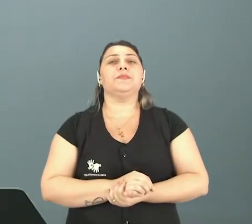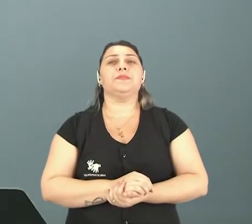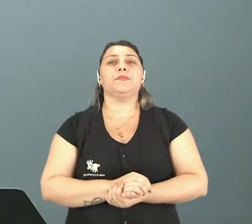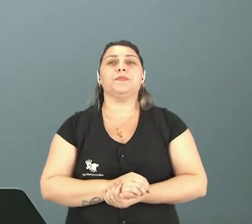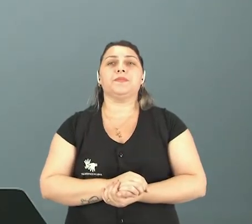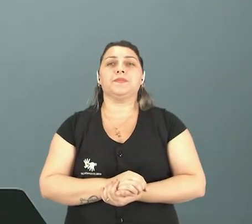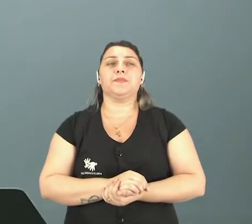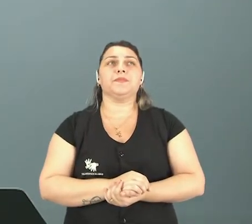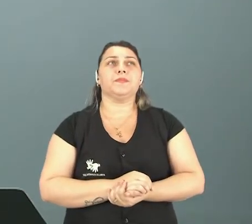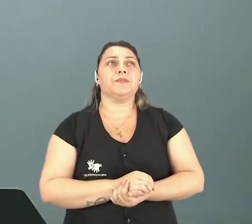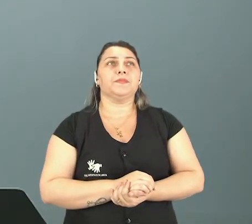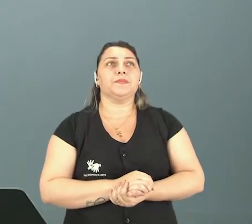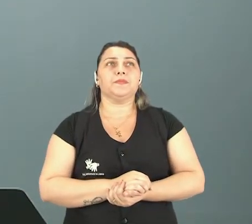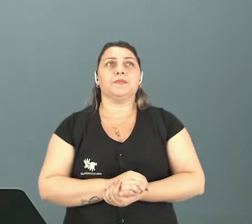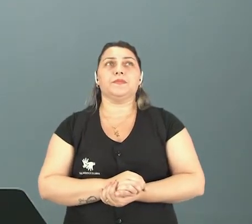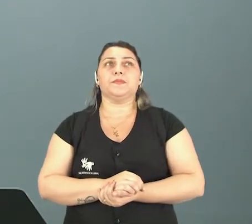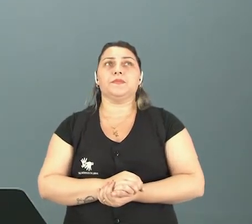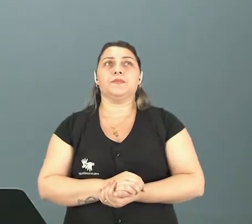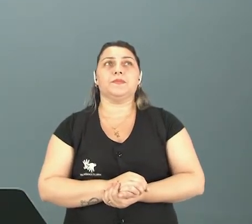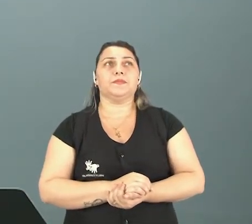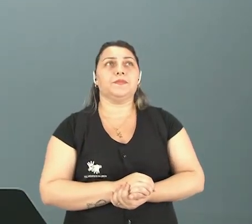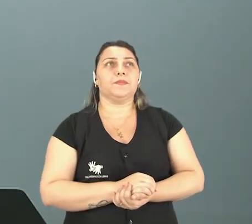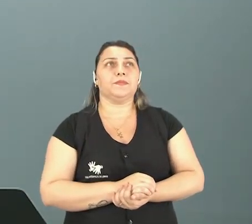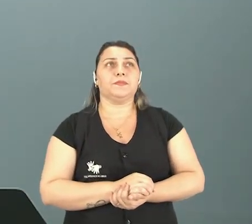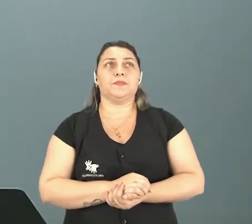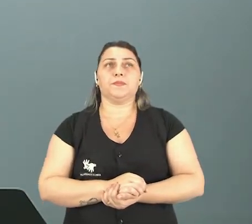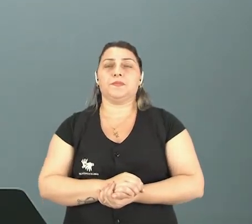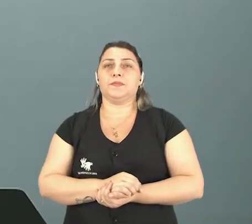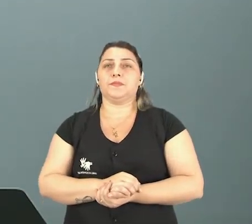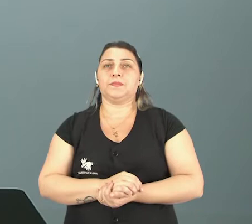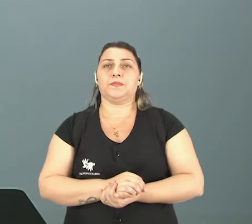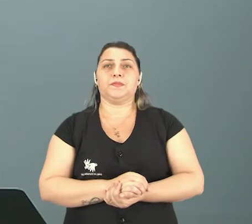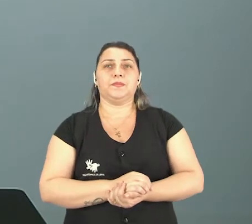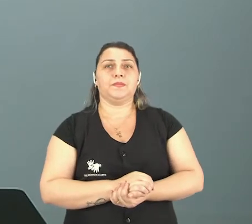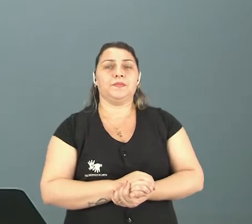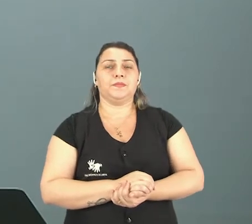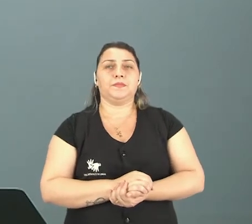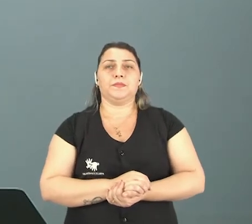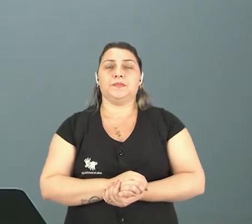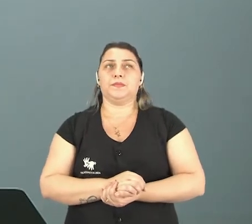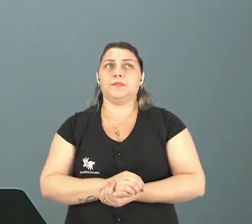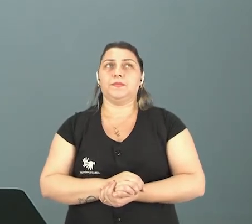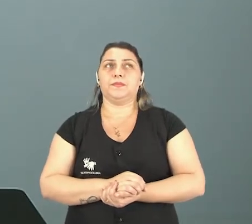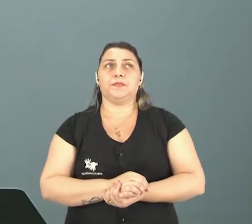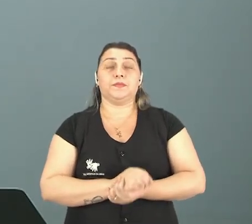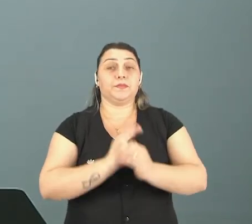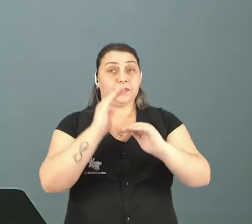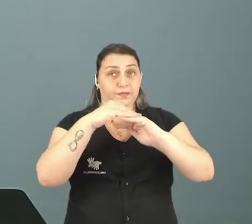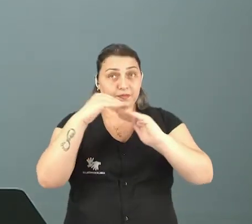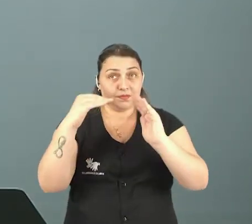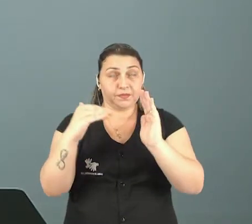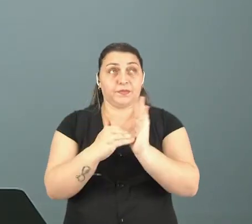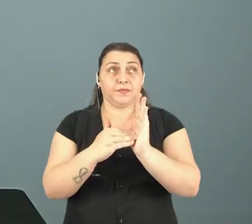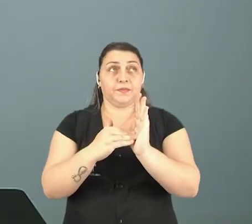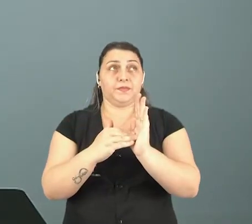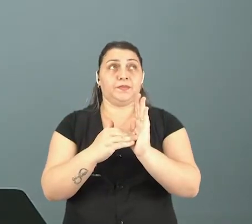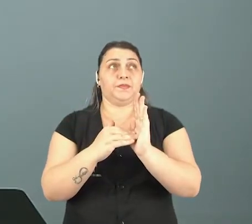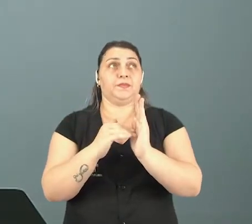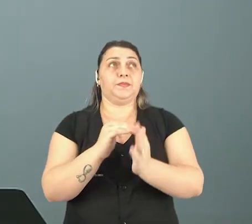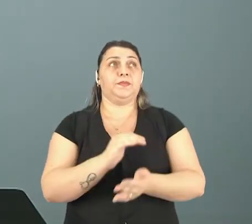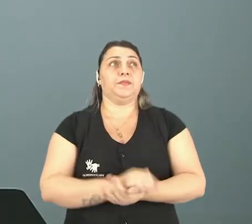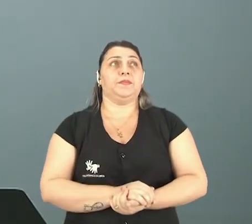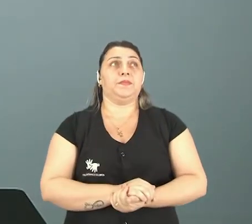Certinho. Aqui, ó. Pirulito inteiro. Né? Esse é o todo. Né?